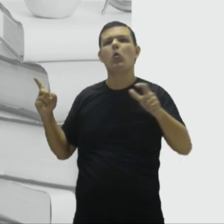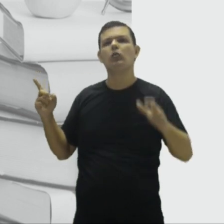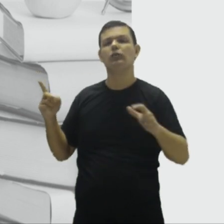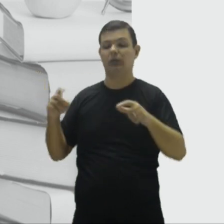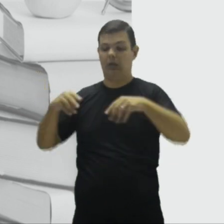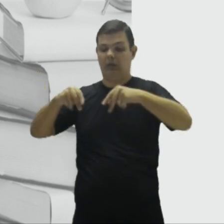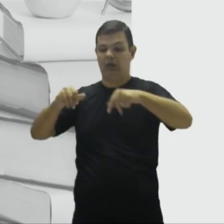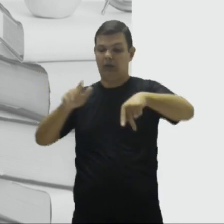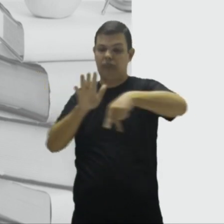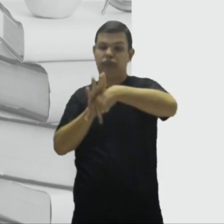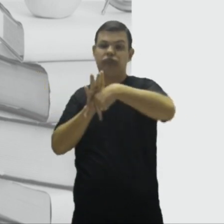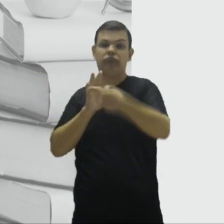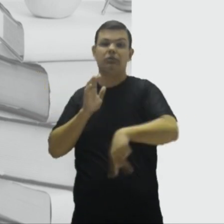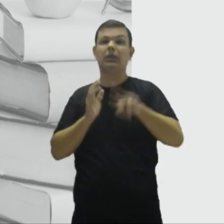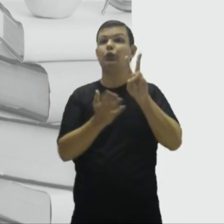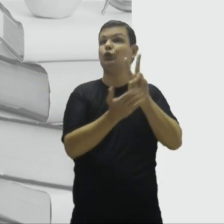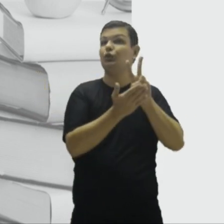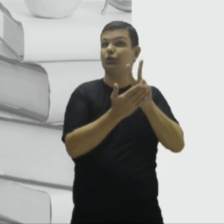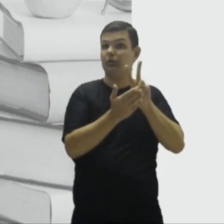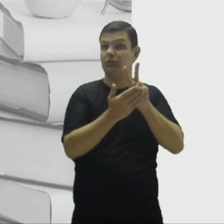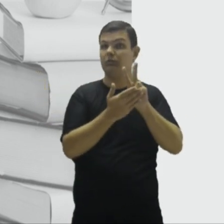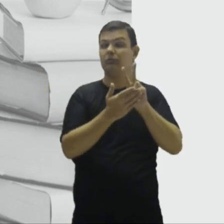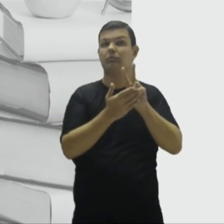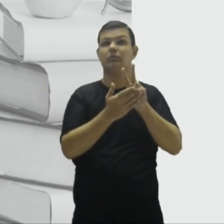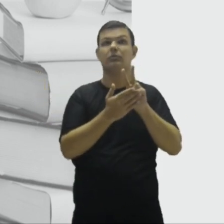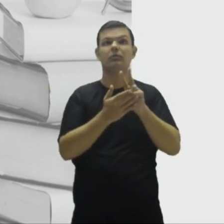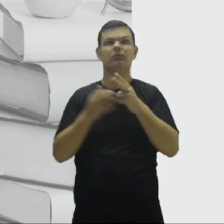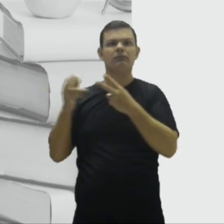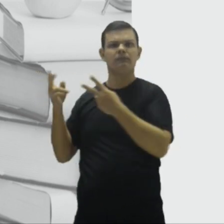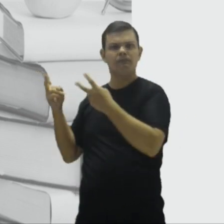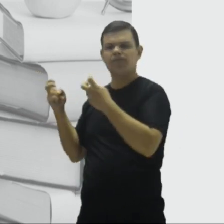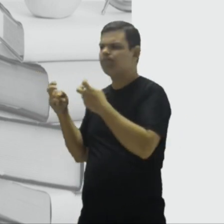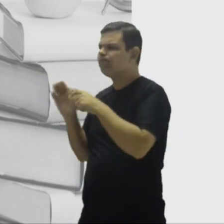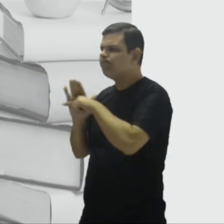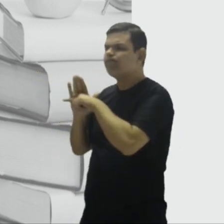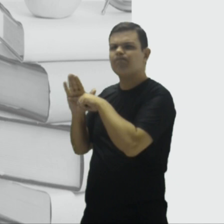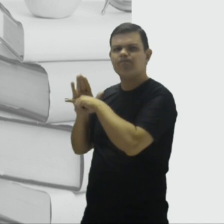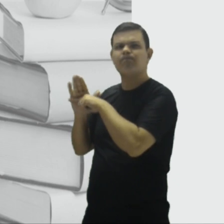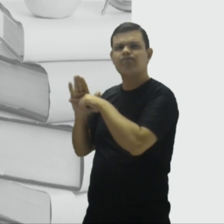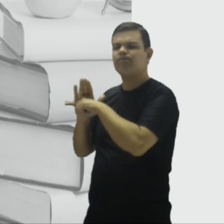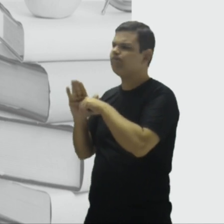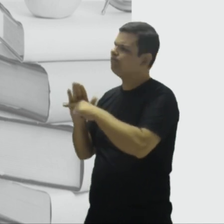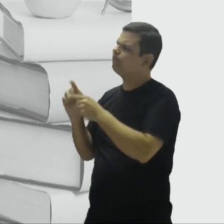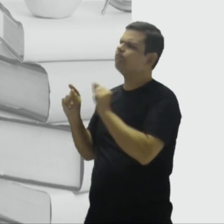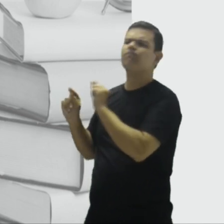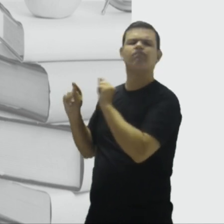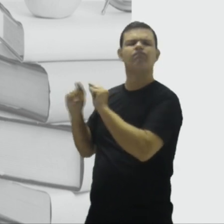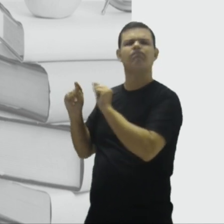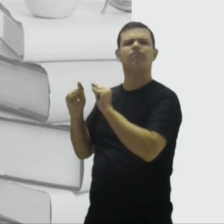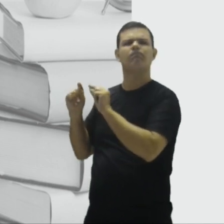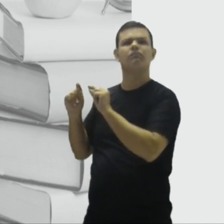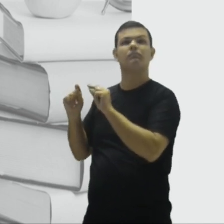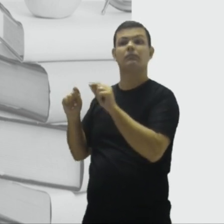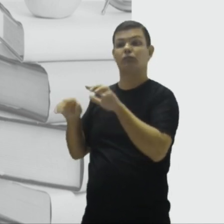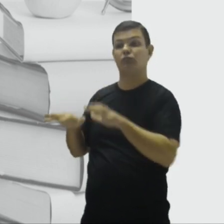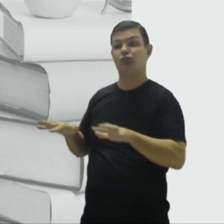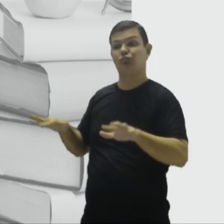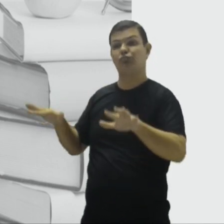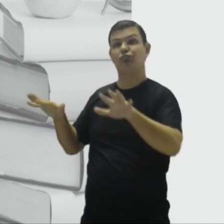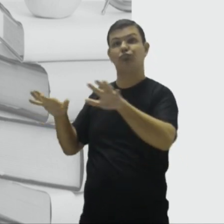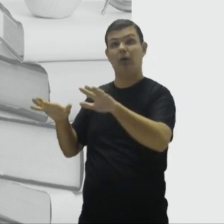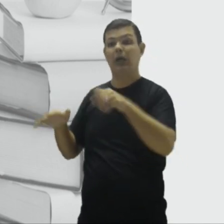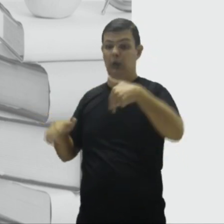terras indígenas no nosso país. Ou seja, observando com mais detalhe, você vai ver que na nossa região, a